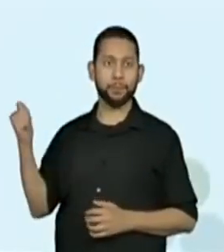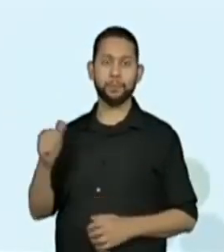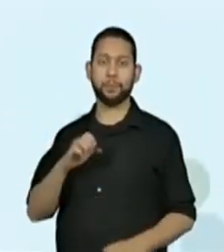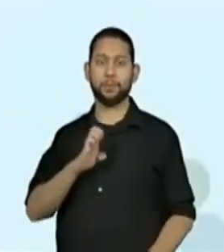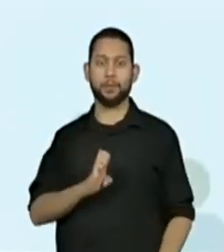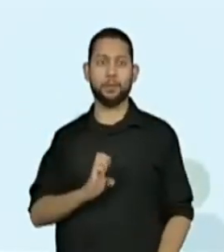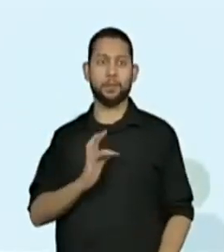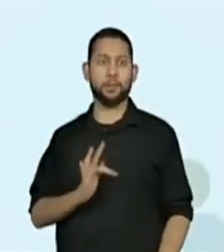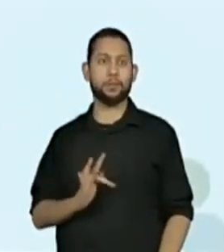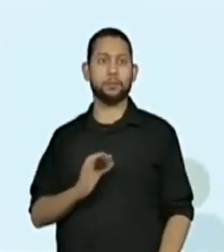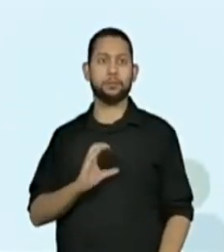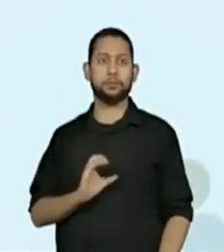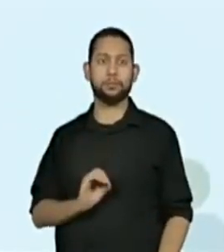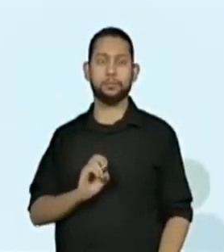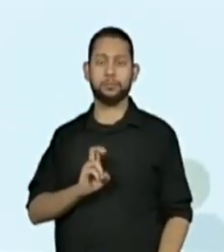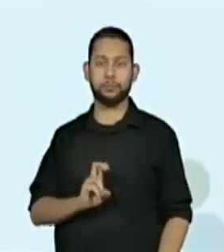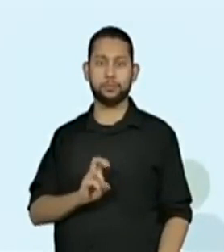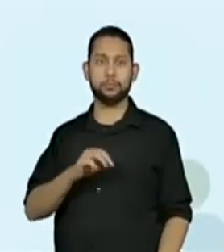é